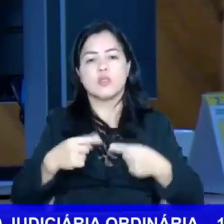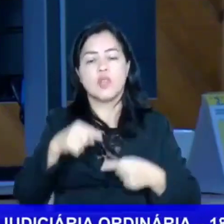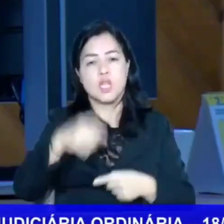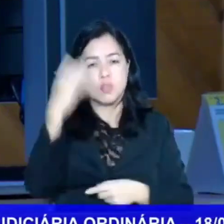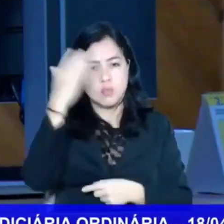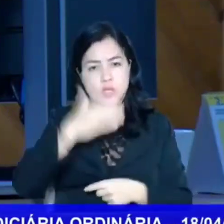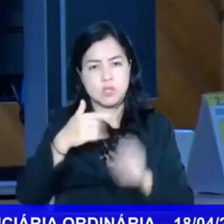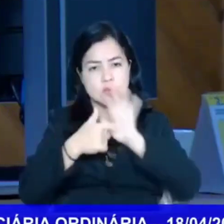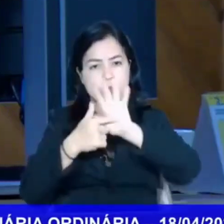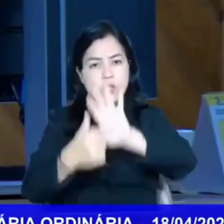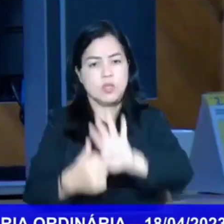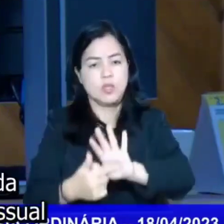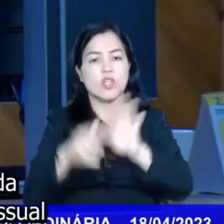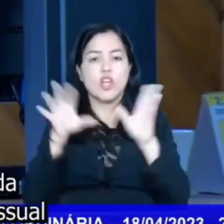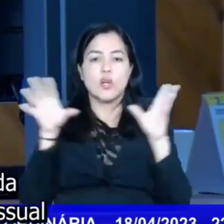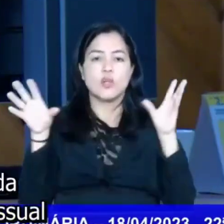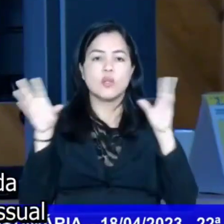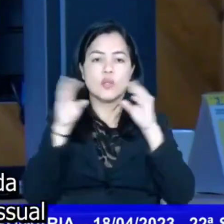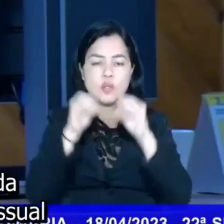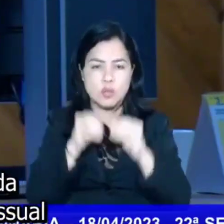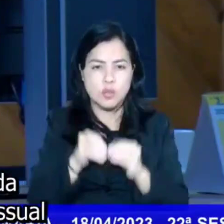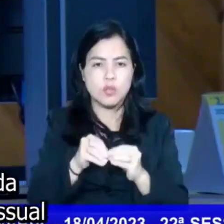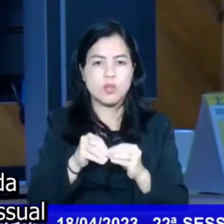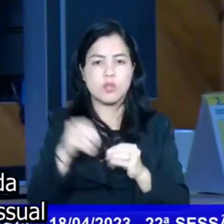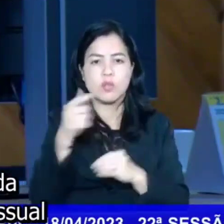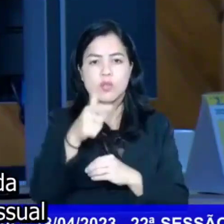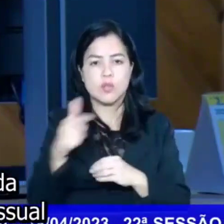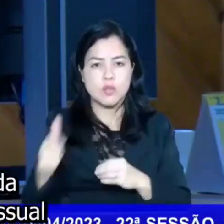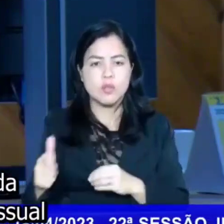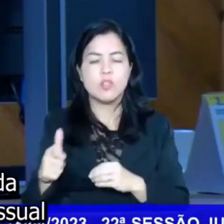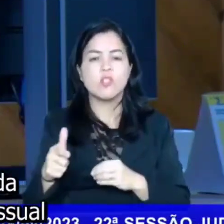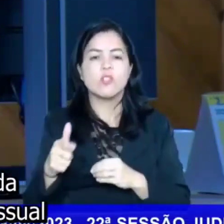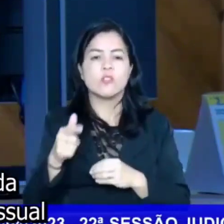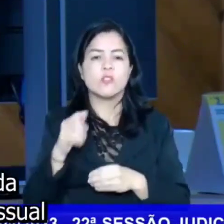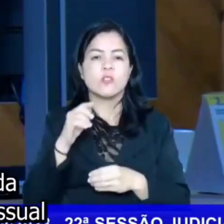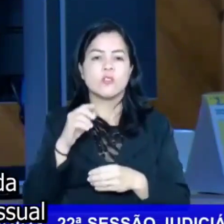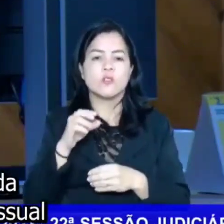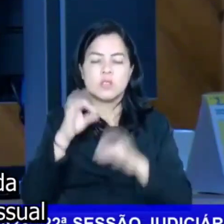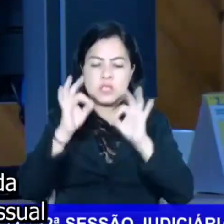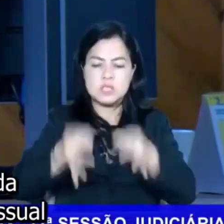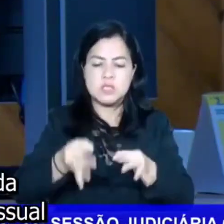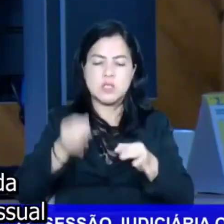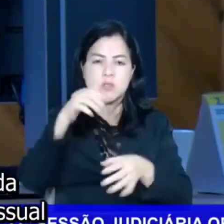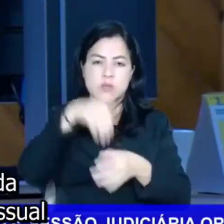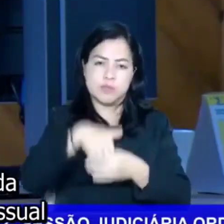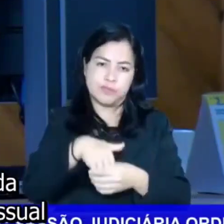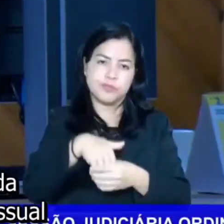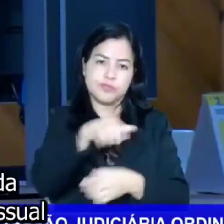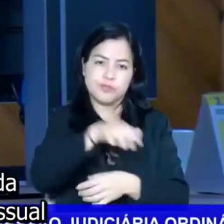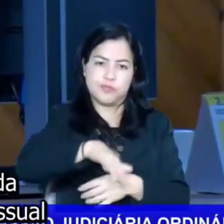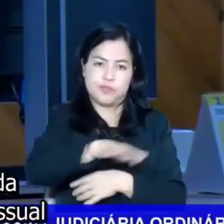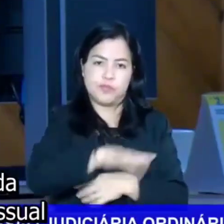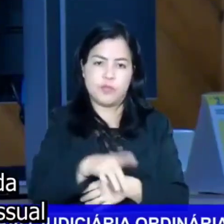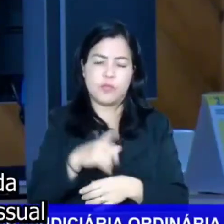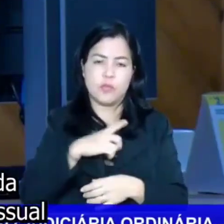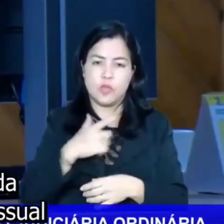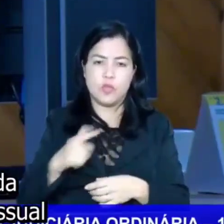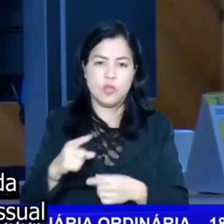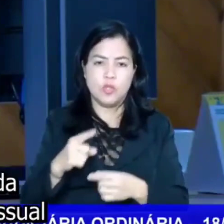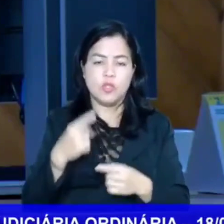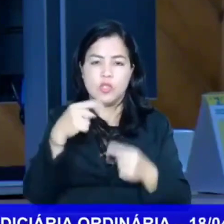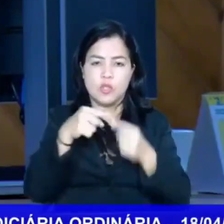exposto, resumidamente, diante da inadequação da via eleita e da consequente ausência de